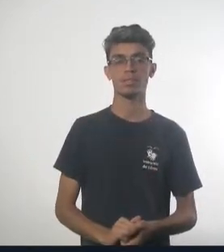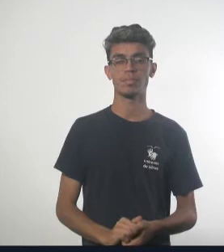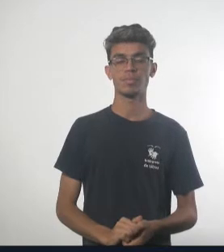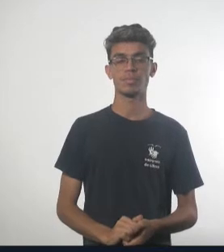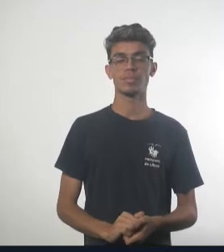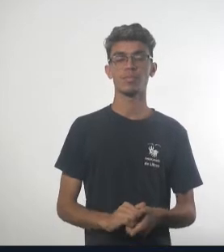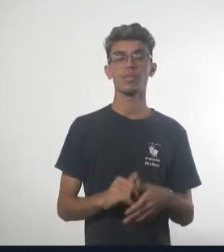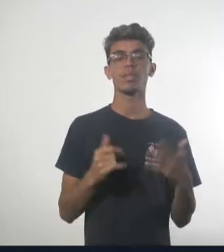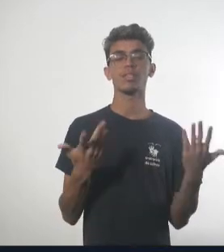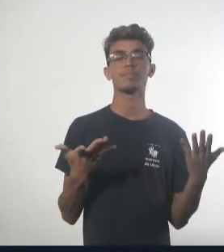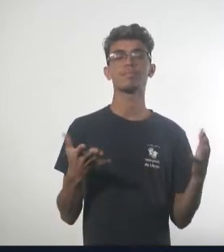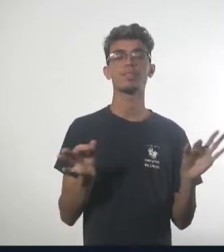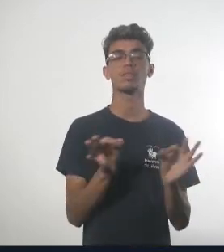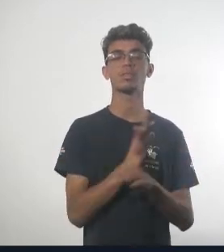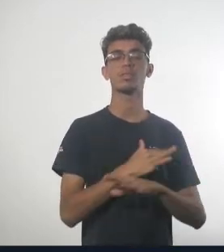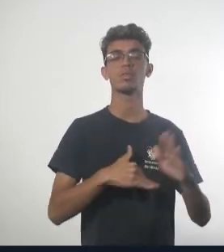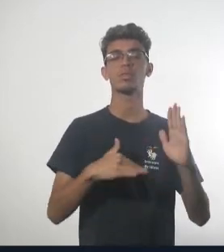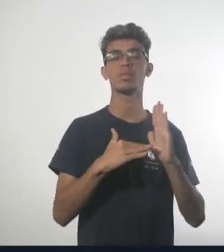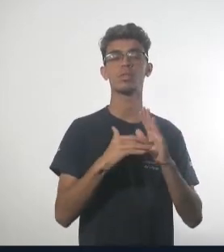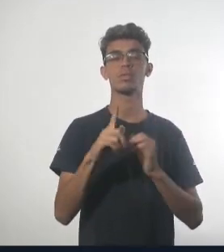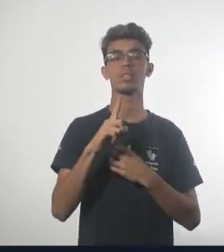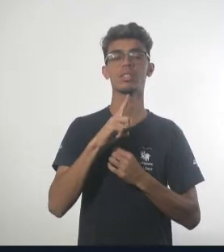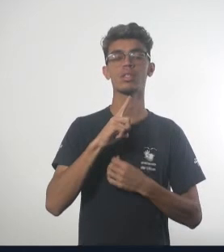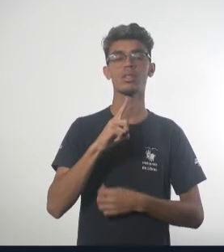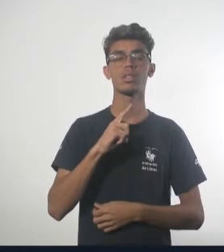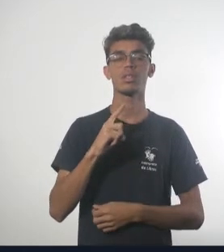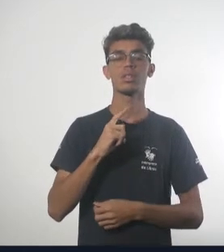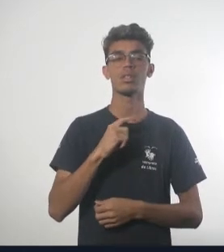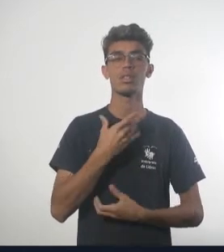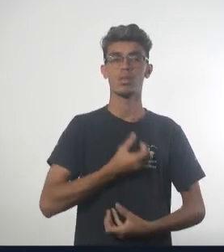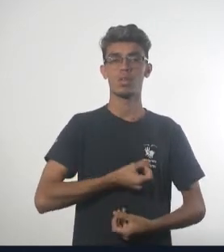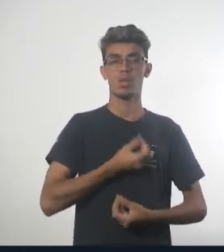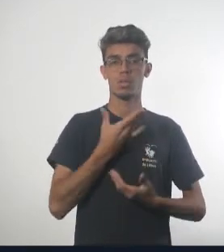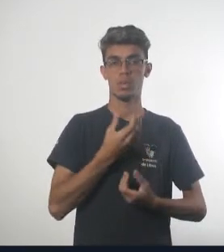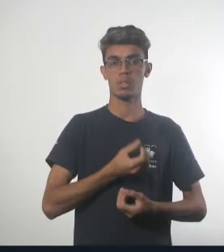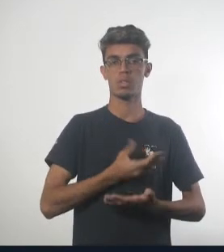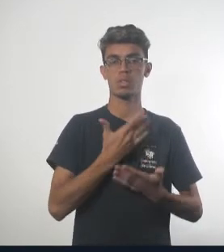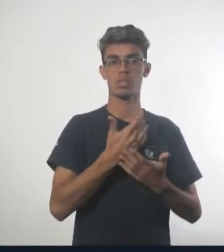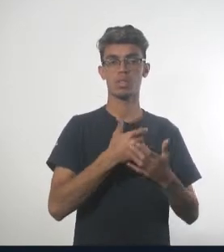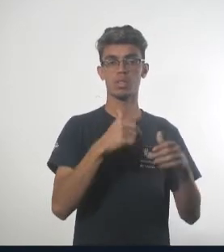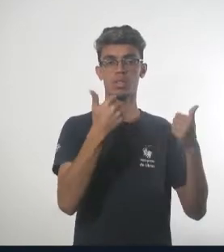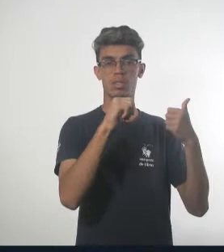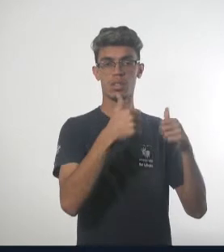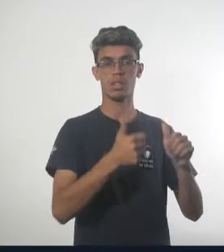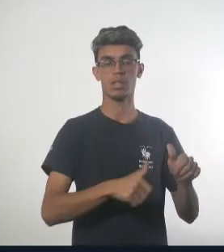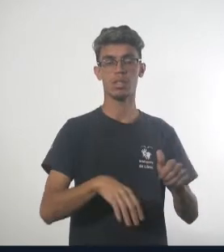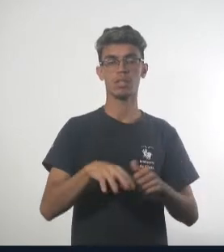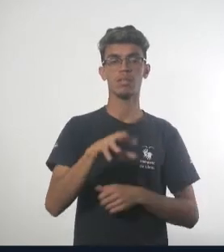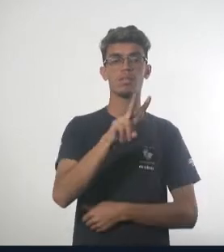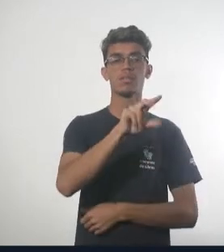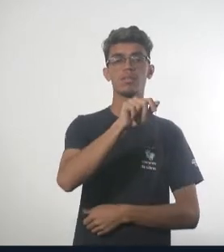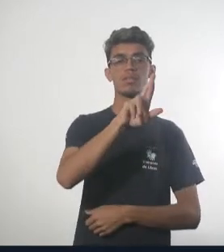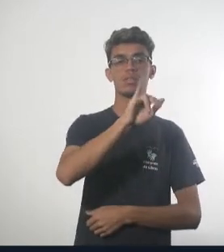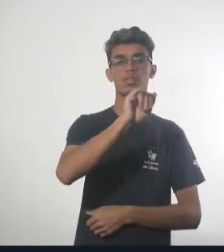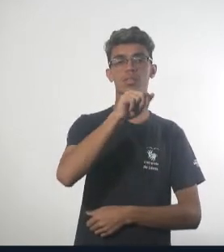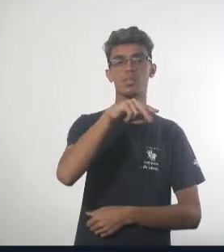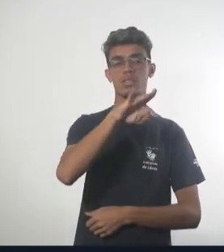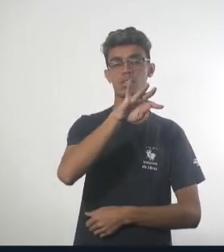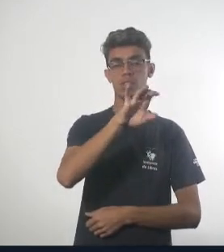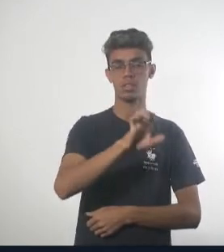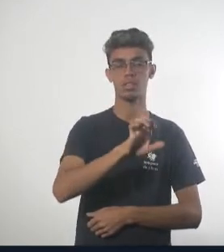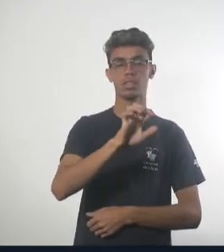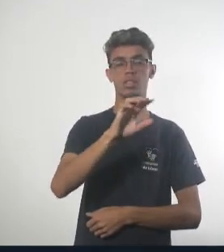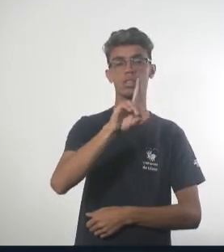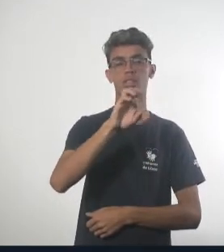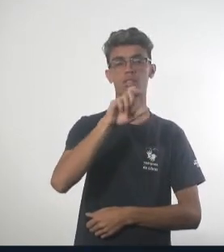E, por fim, nós trouxemos as atualizações em relação às variantes de preocupação, e principalmente a variante Delta.